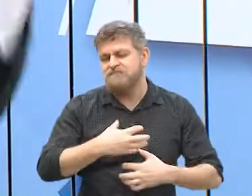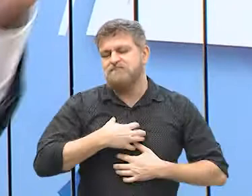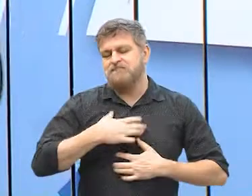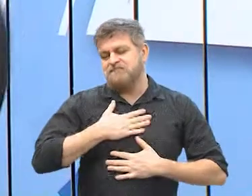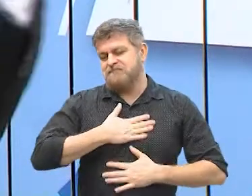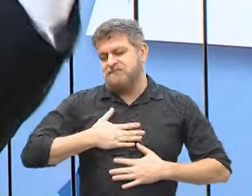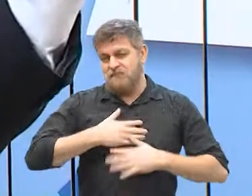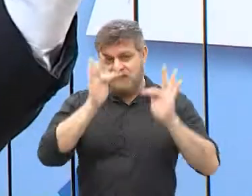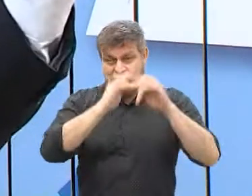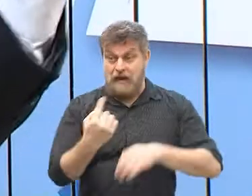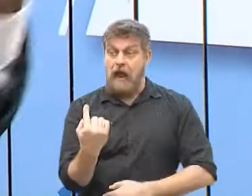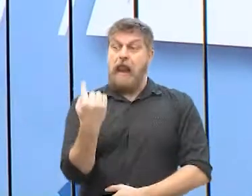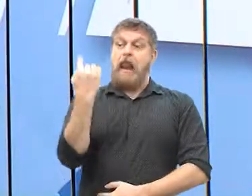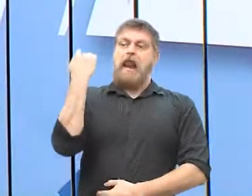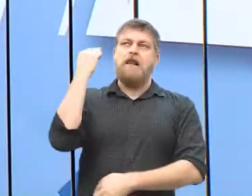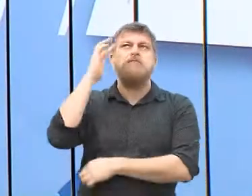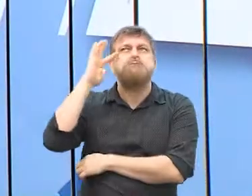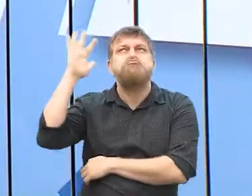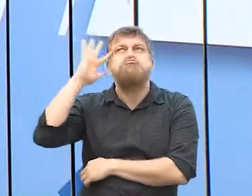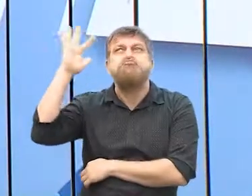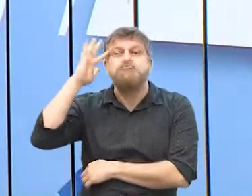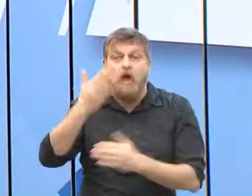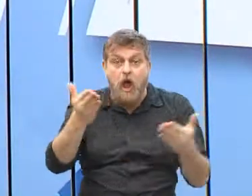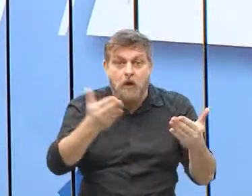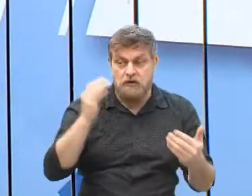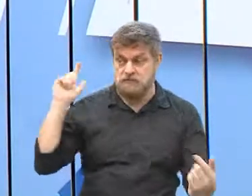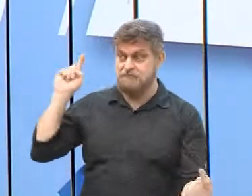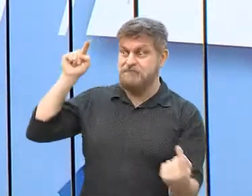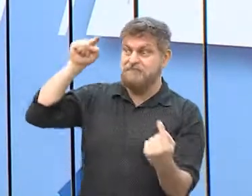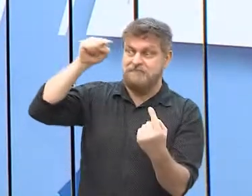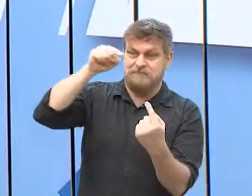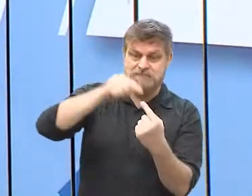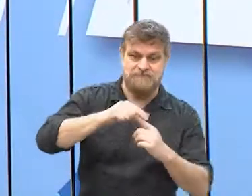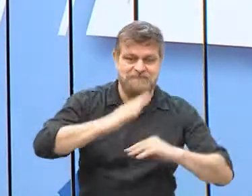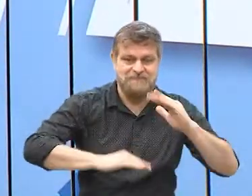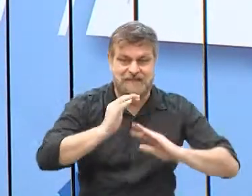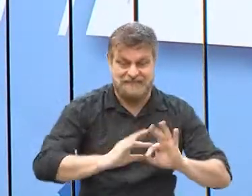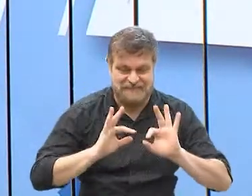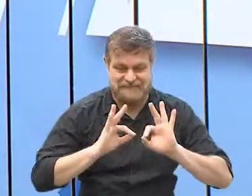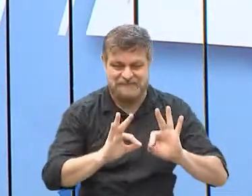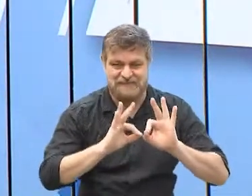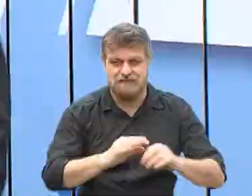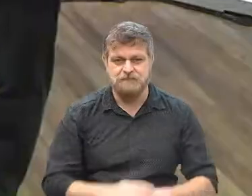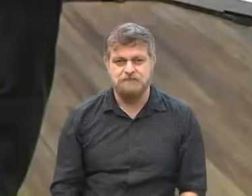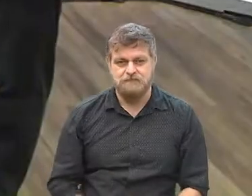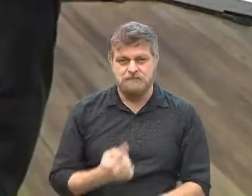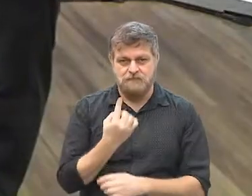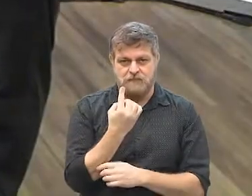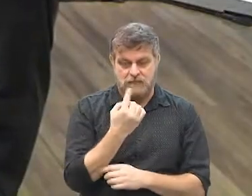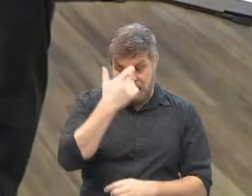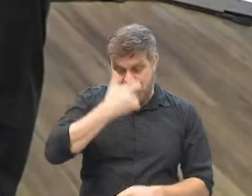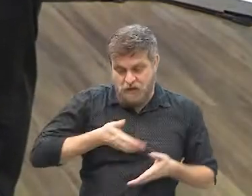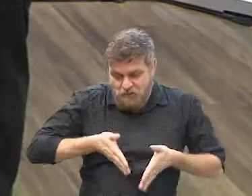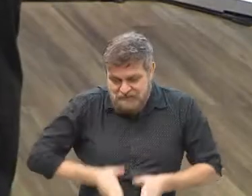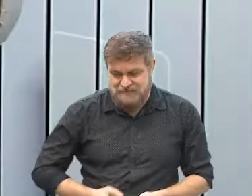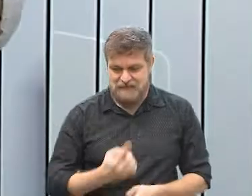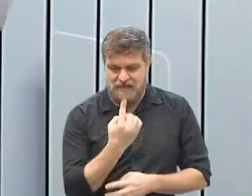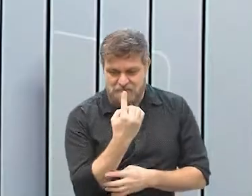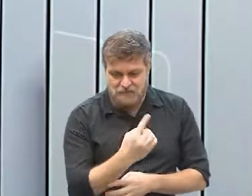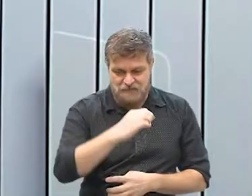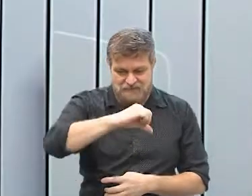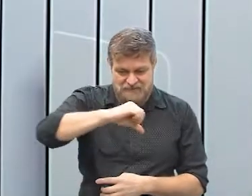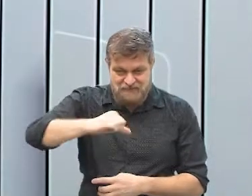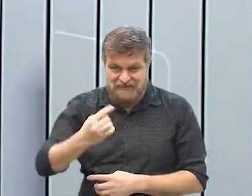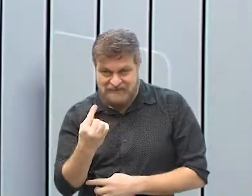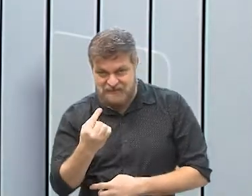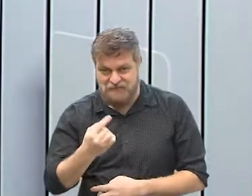lá atrás ter pensado algo que se tornou realidade quase 30 anos depois. Eu nasci em 1991, então eu agradeço, viu,